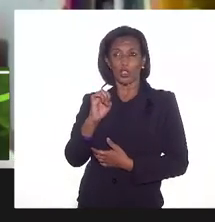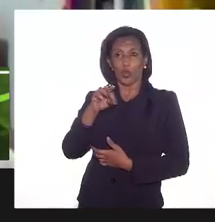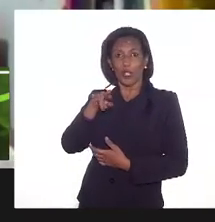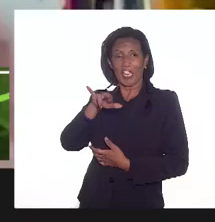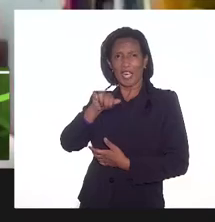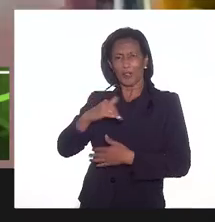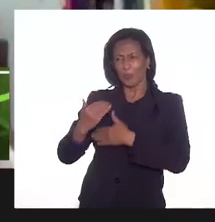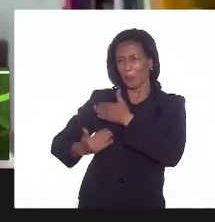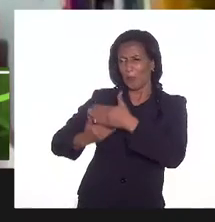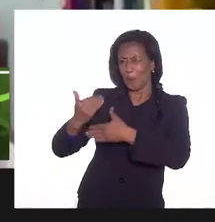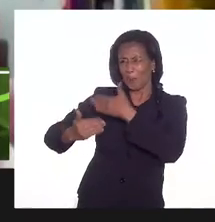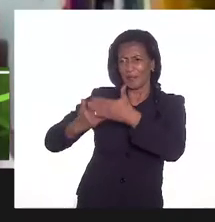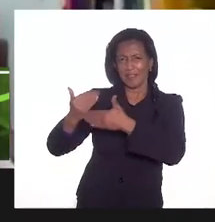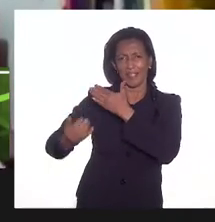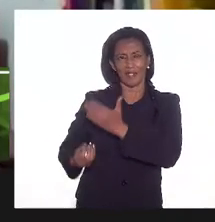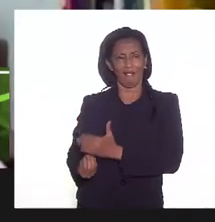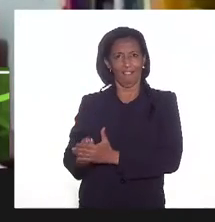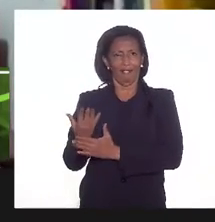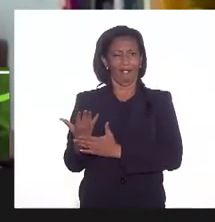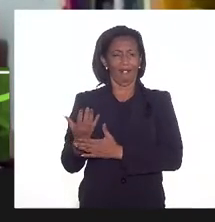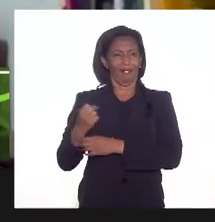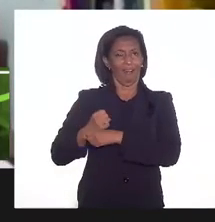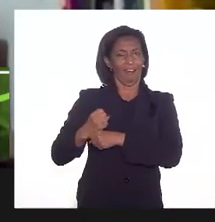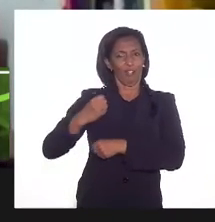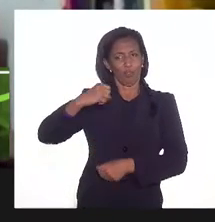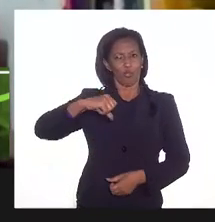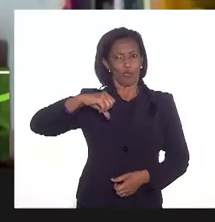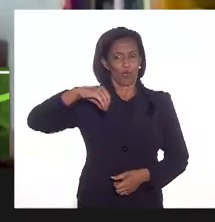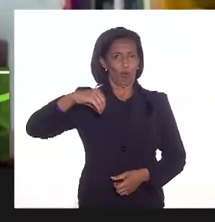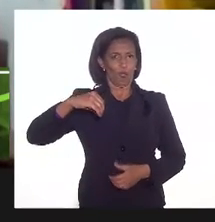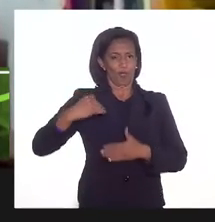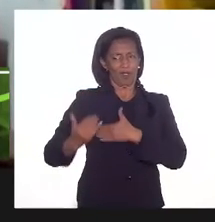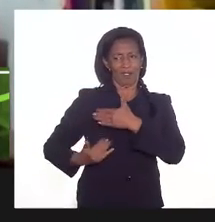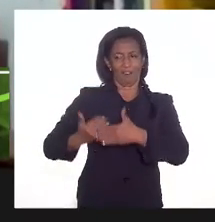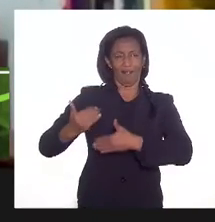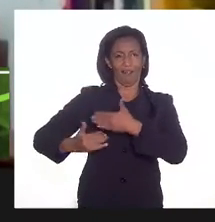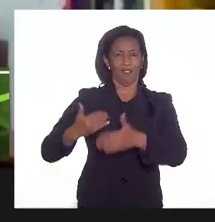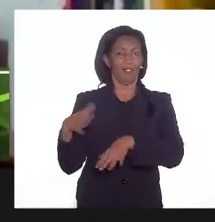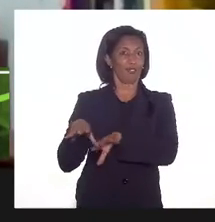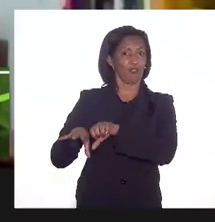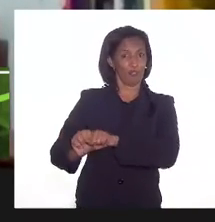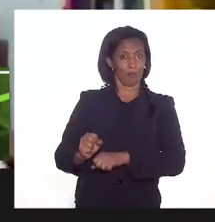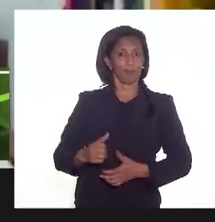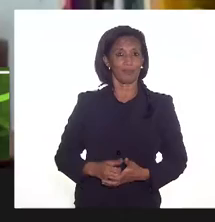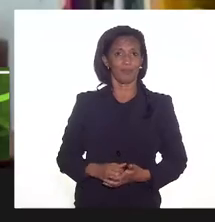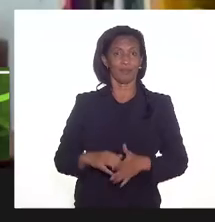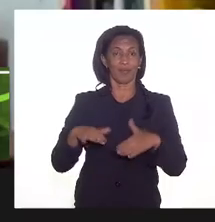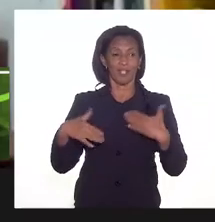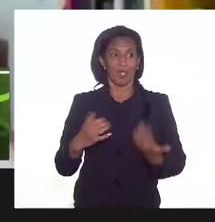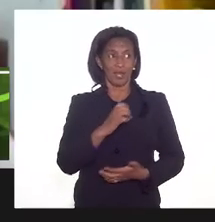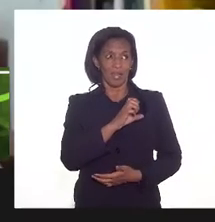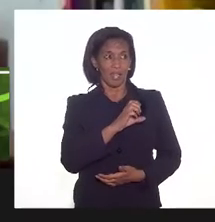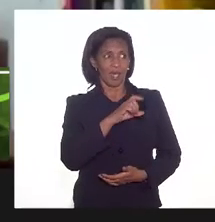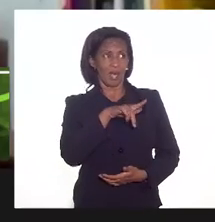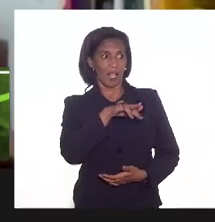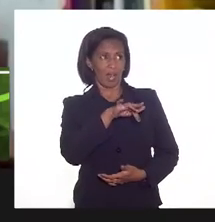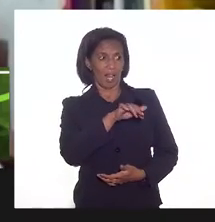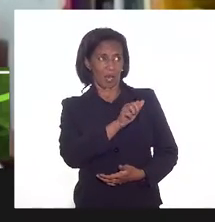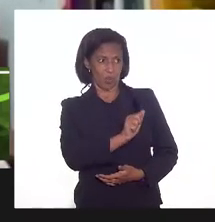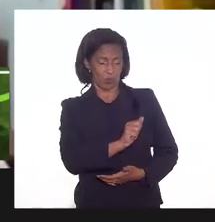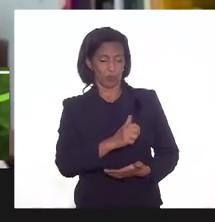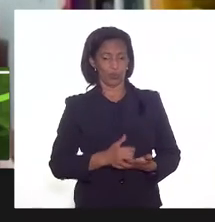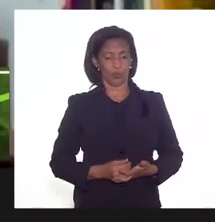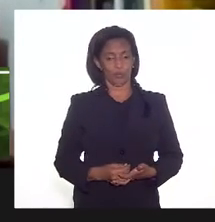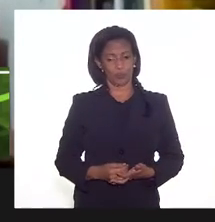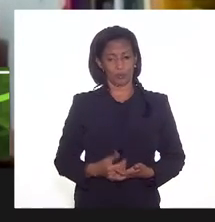esse processo que vai lá desde o final dos anos 90 que seguimos aí inclusive nos processos de formação e aí Cláudia Cláudia Gonçalves eu queria